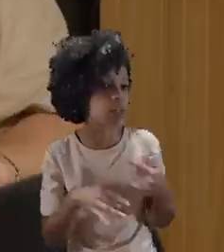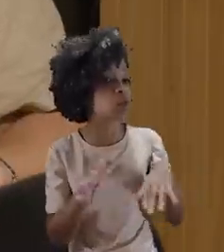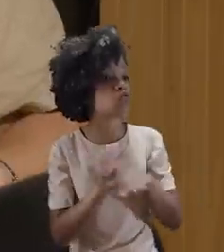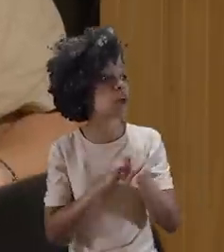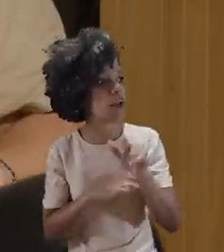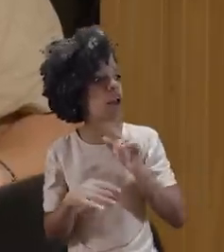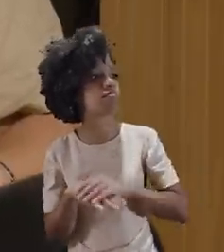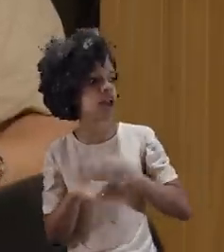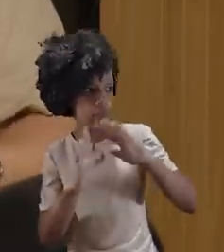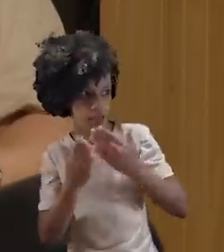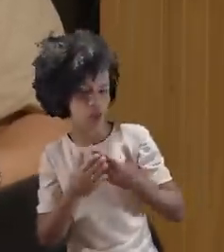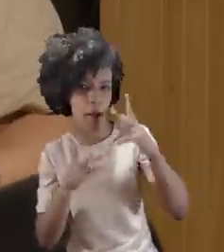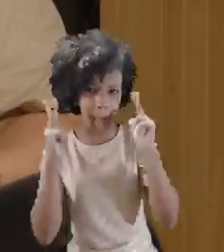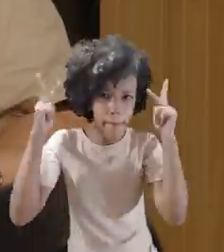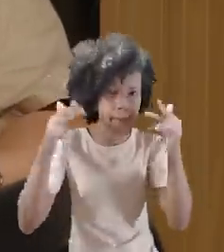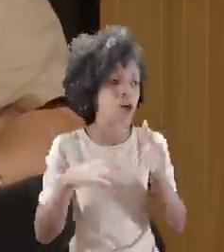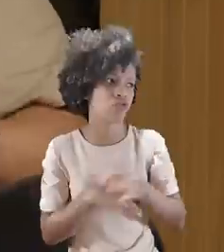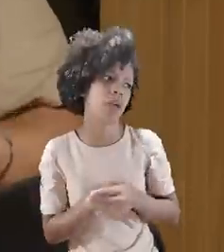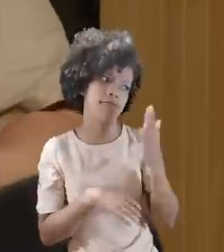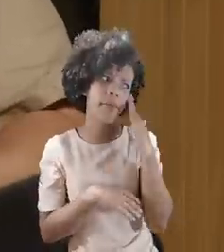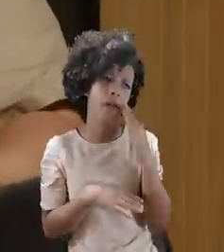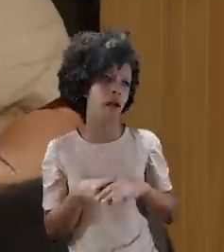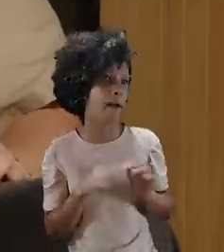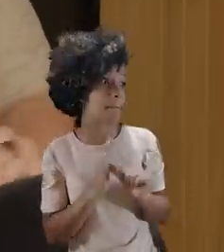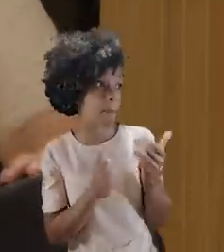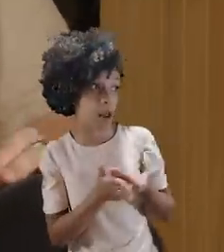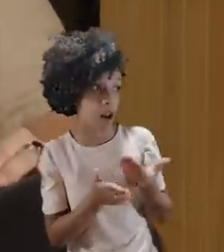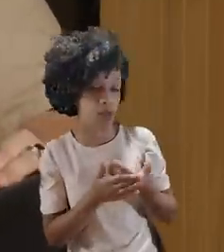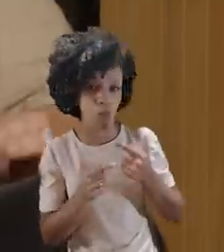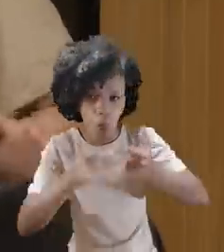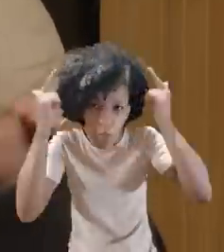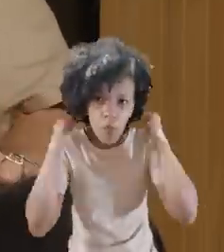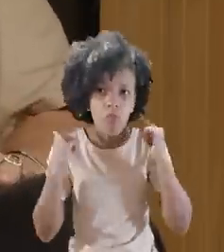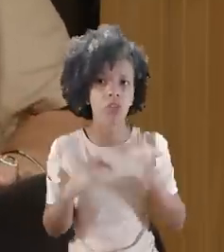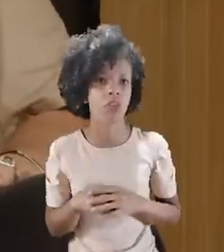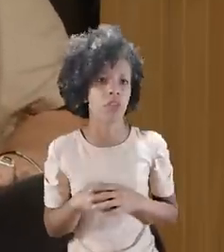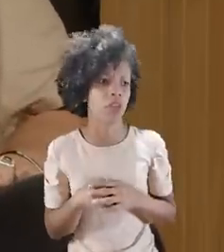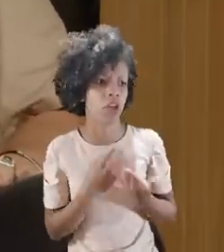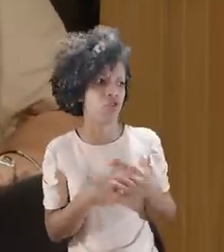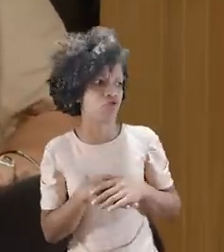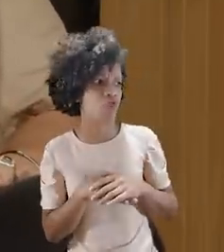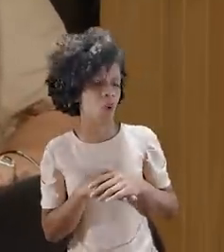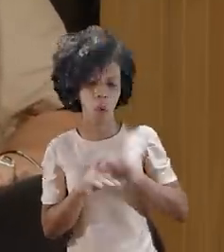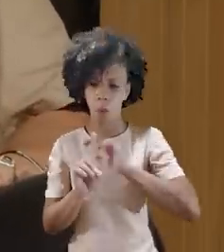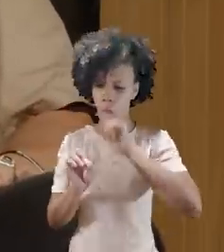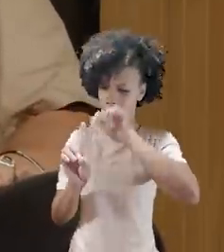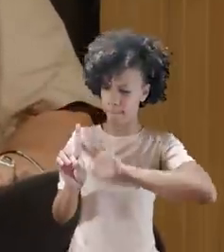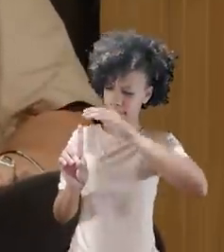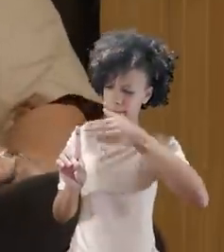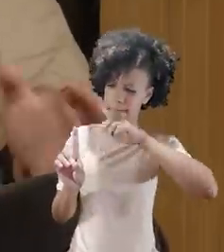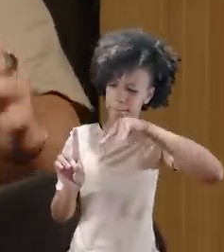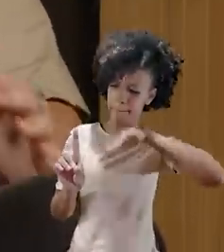eu fui eu já tinha uma noção obrigado olha a primeira aula A menina mandou o rapaz a cabeça do manequim careca velho eu